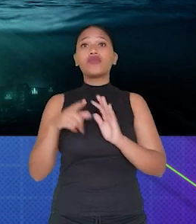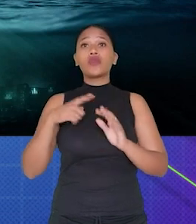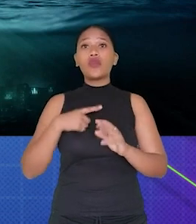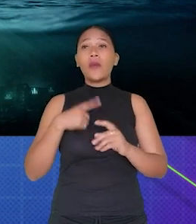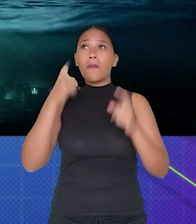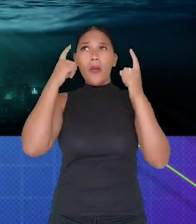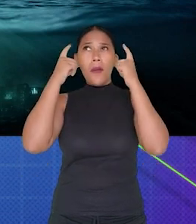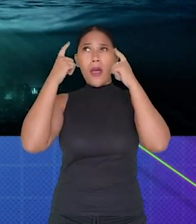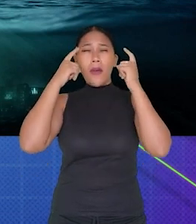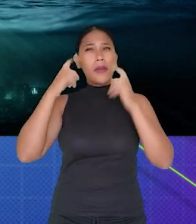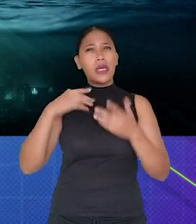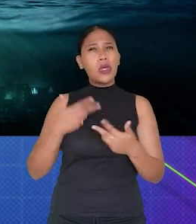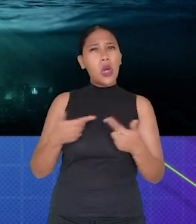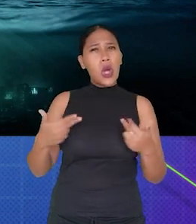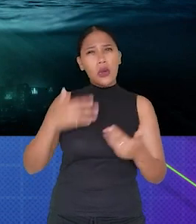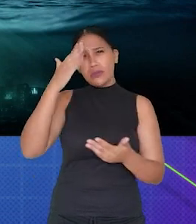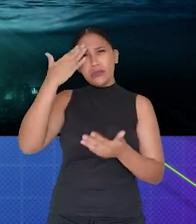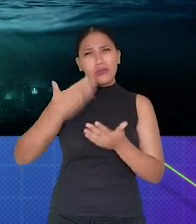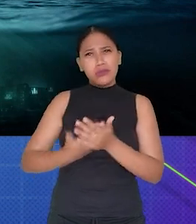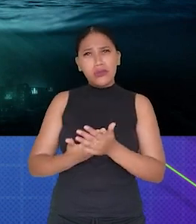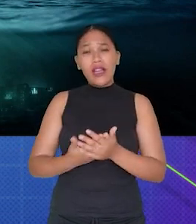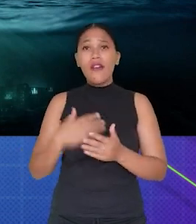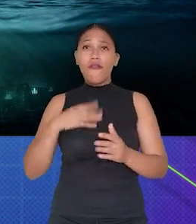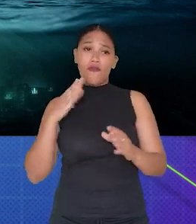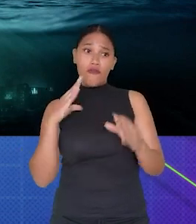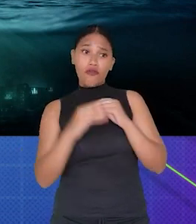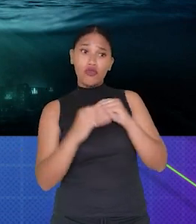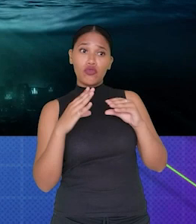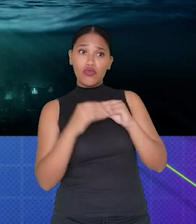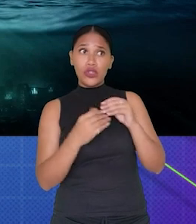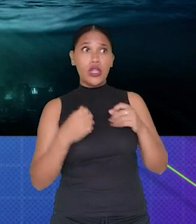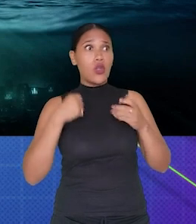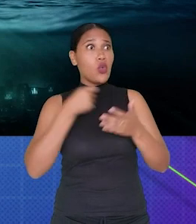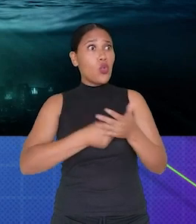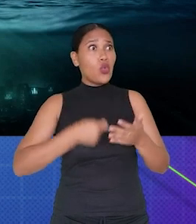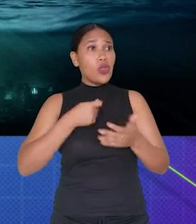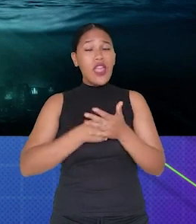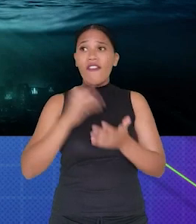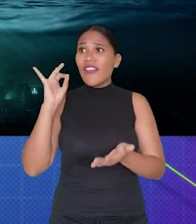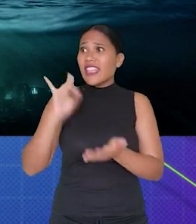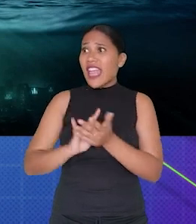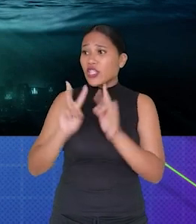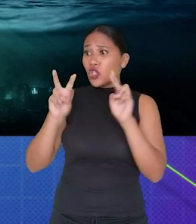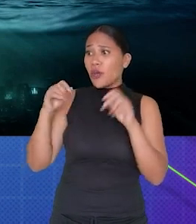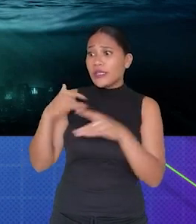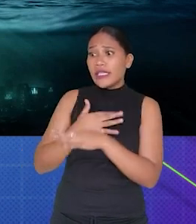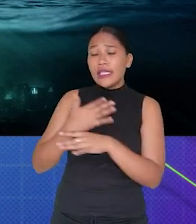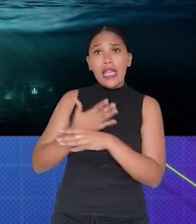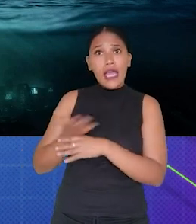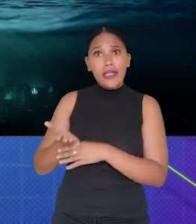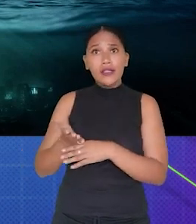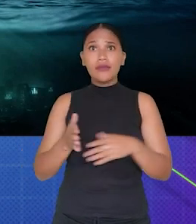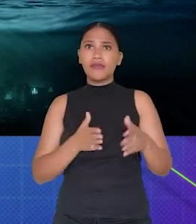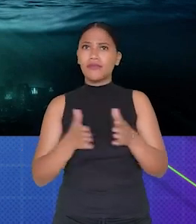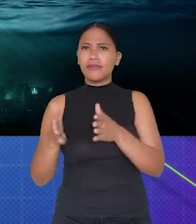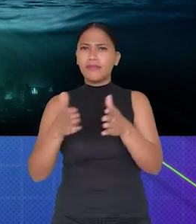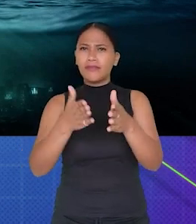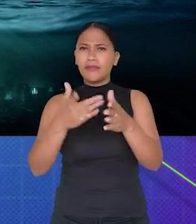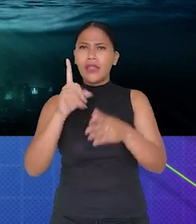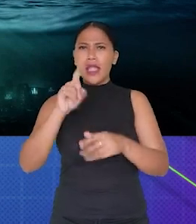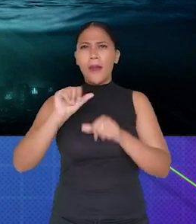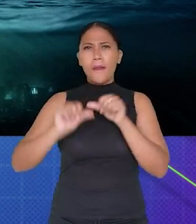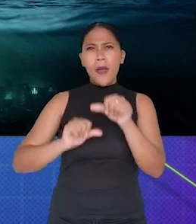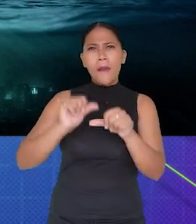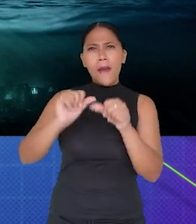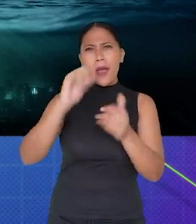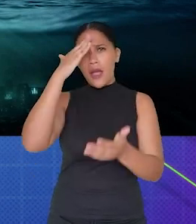a ideologias distópicas e luta para escapar de Rapture e descobrir a verdade por trás da cidade. A jornada do personagem é